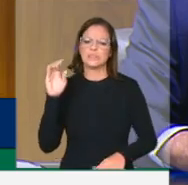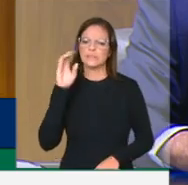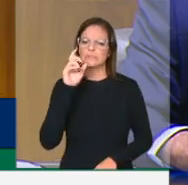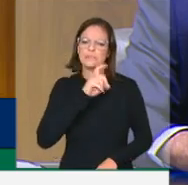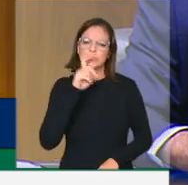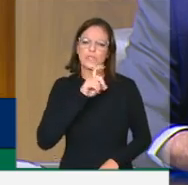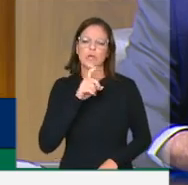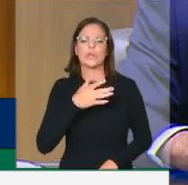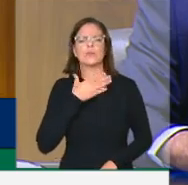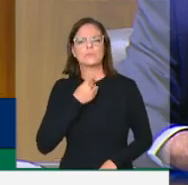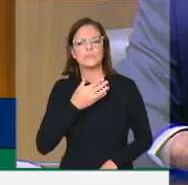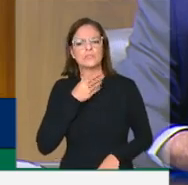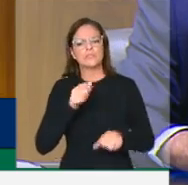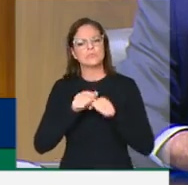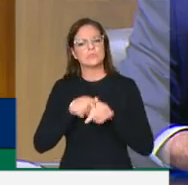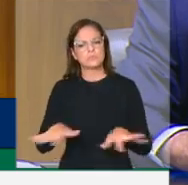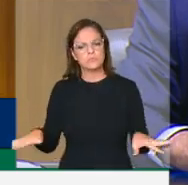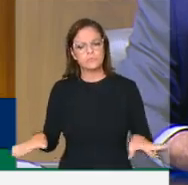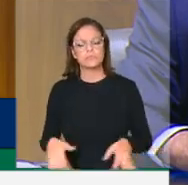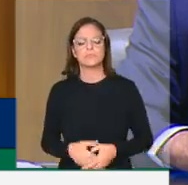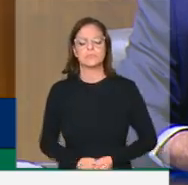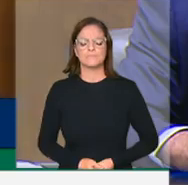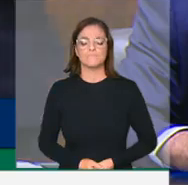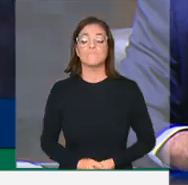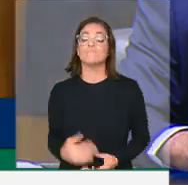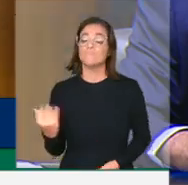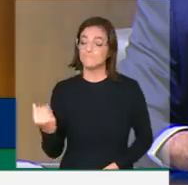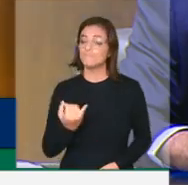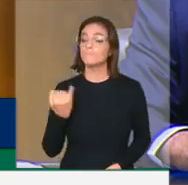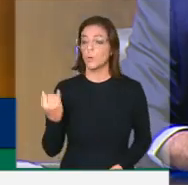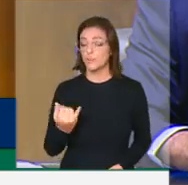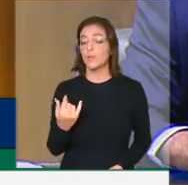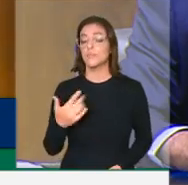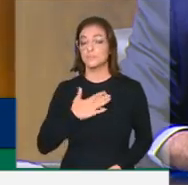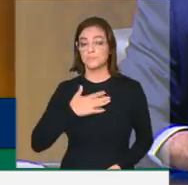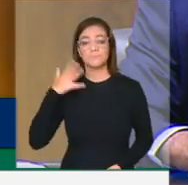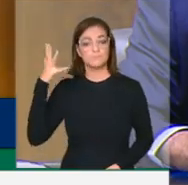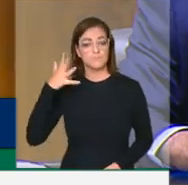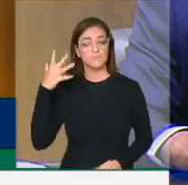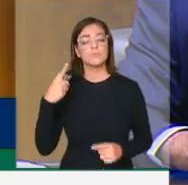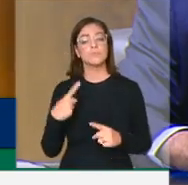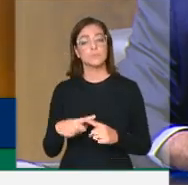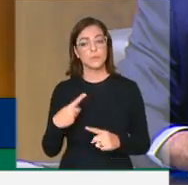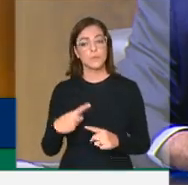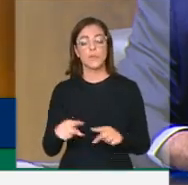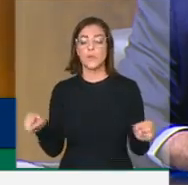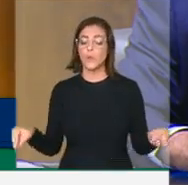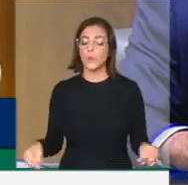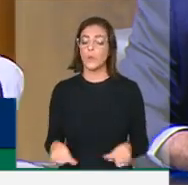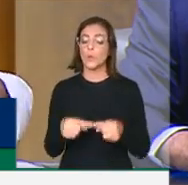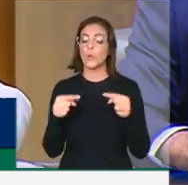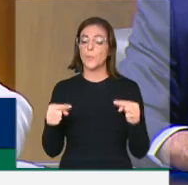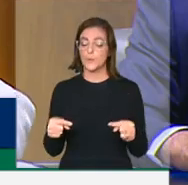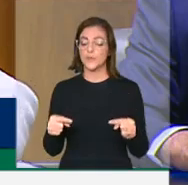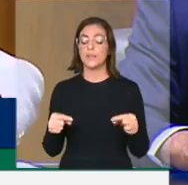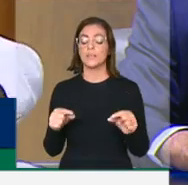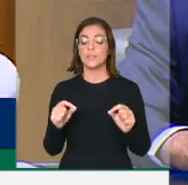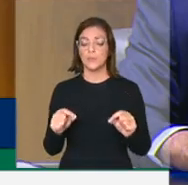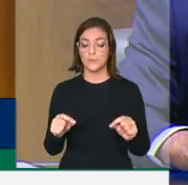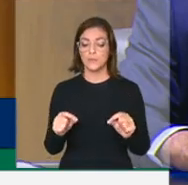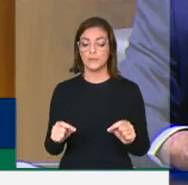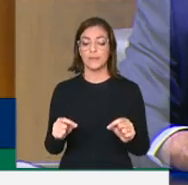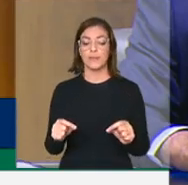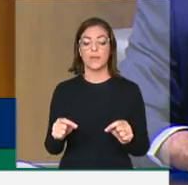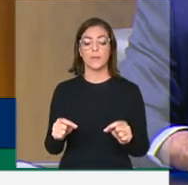fake news. Um importante registro que faço em defesa da cultura tem a ver com as audiências com a